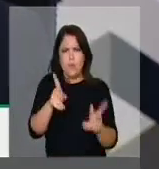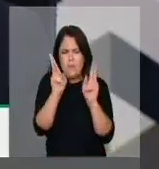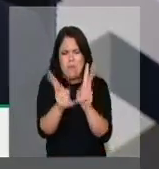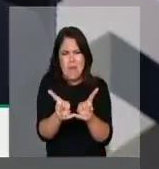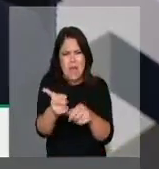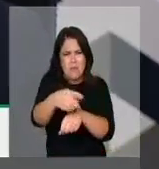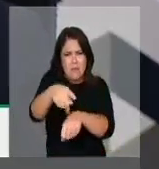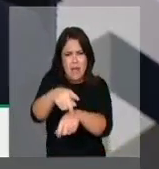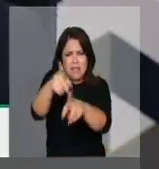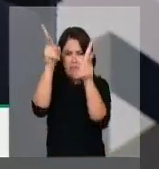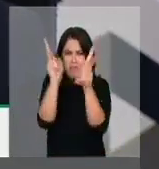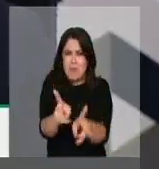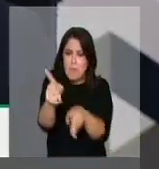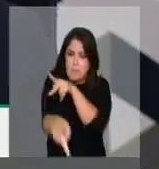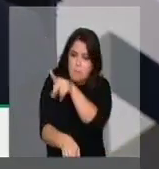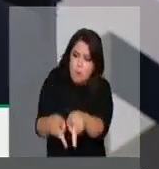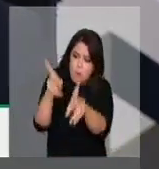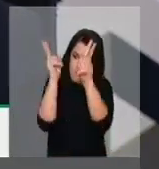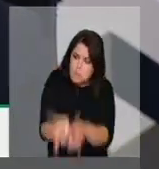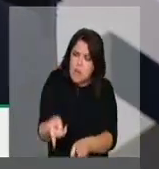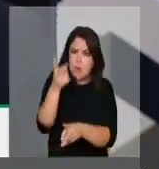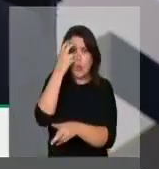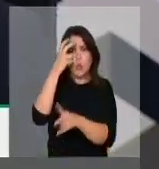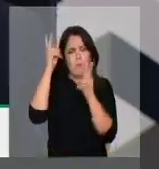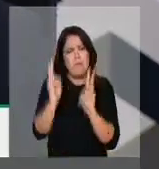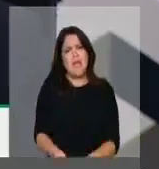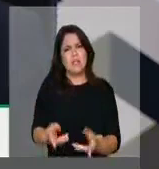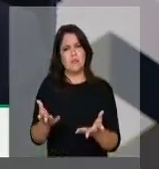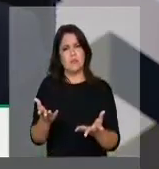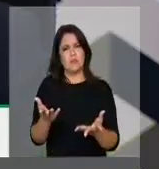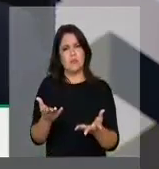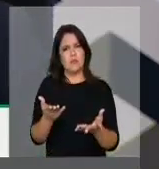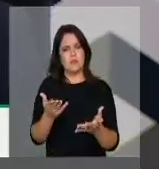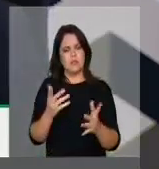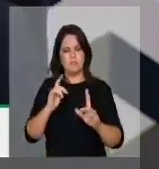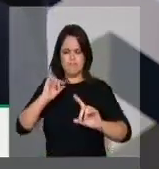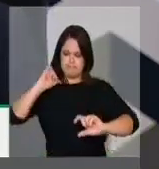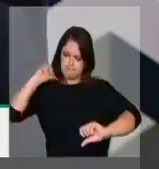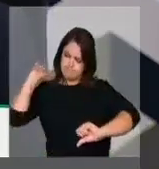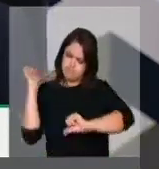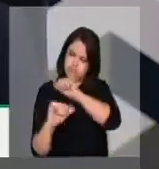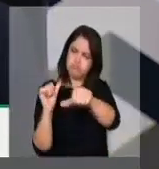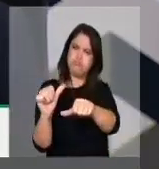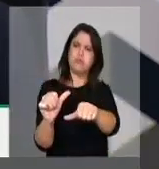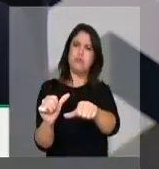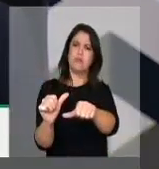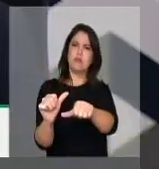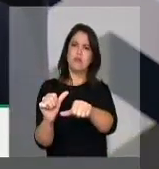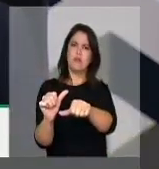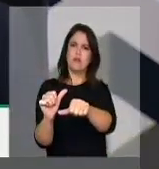aquele mesmo país, com aquele mesmo povo, com aquela mesma cultura, passa a protagonizar